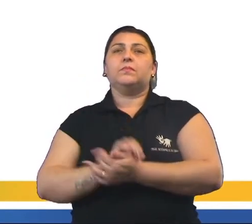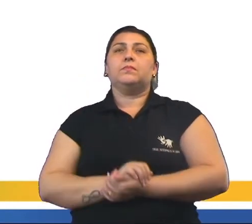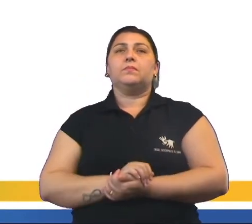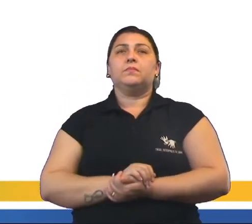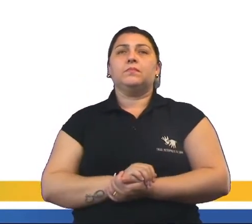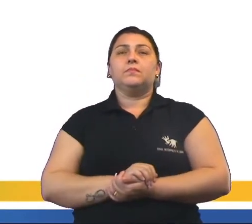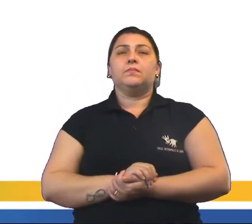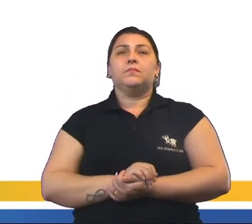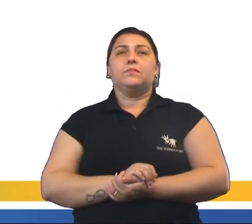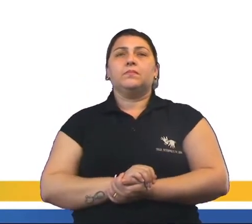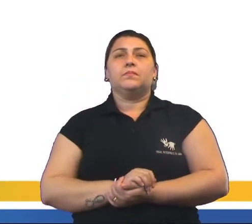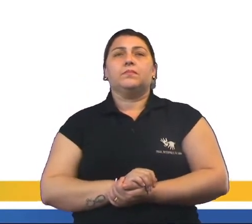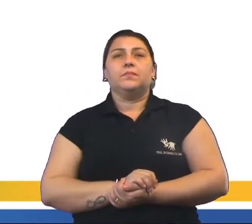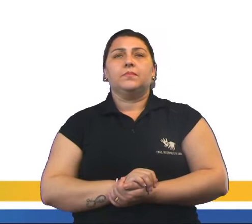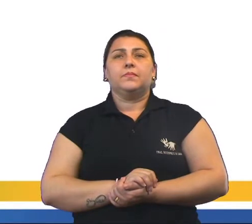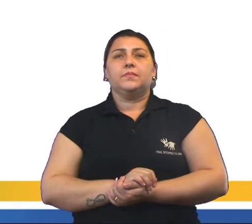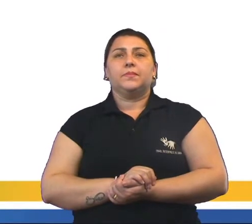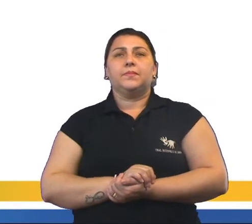Anábase.